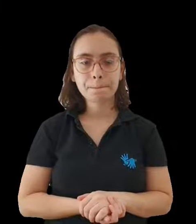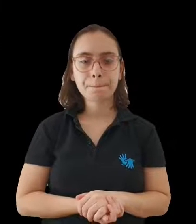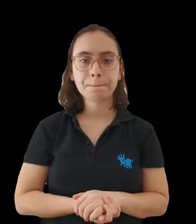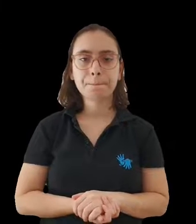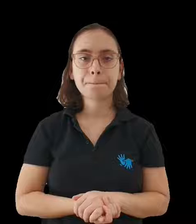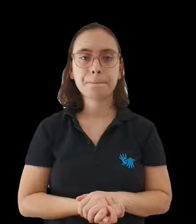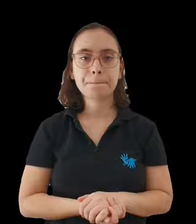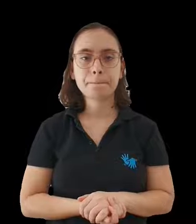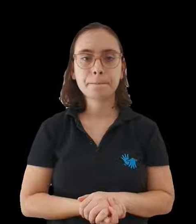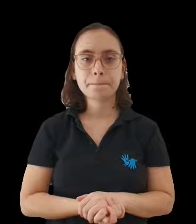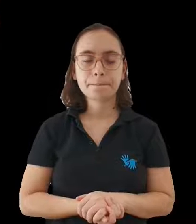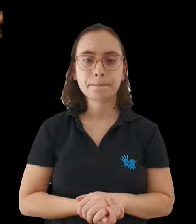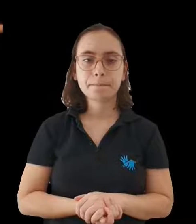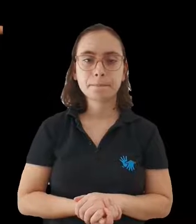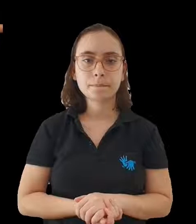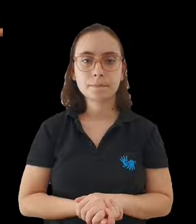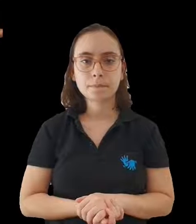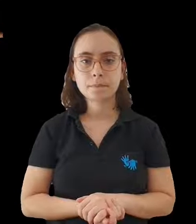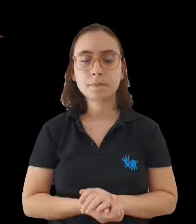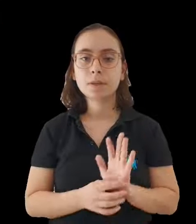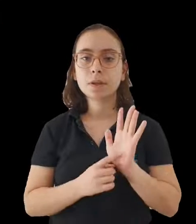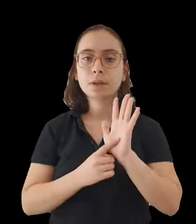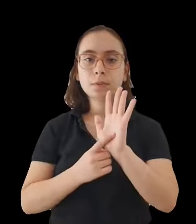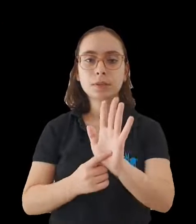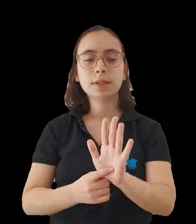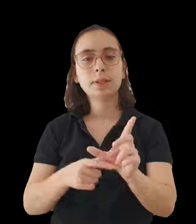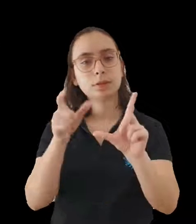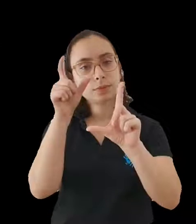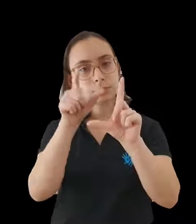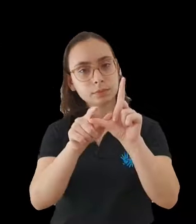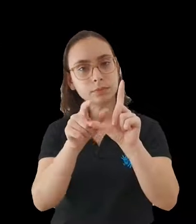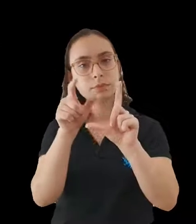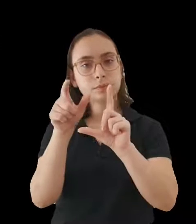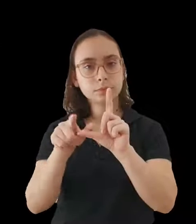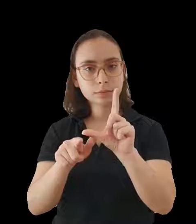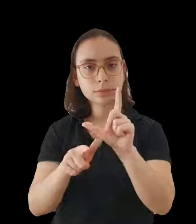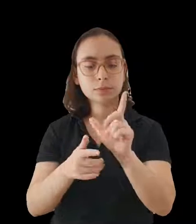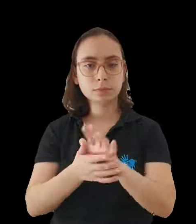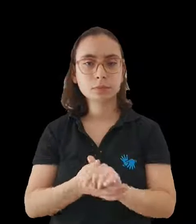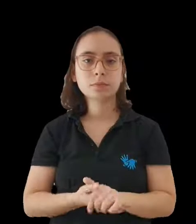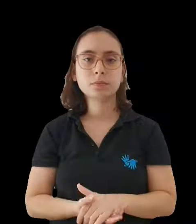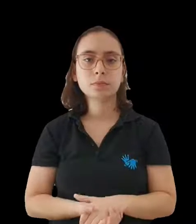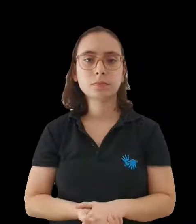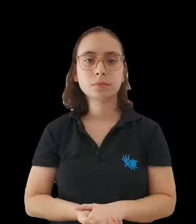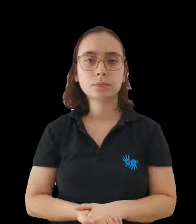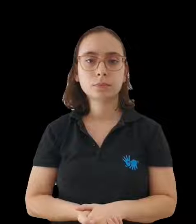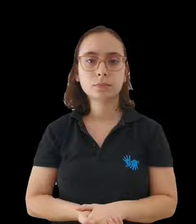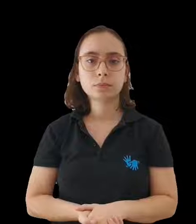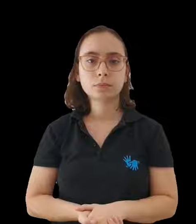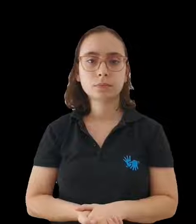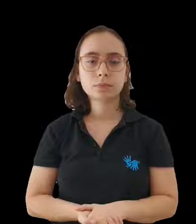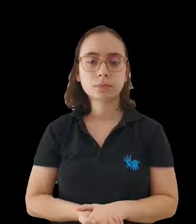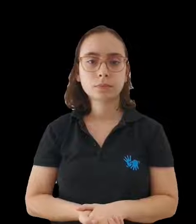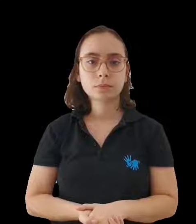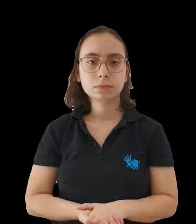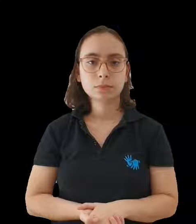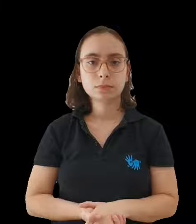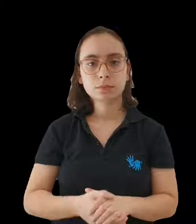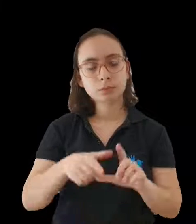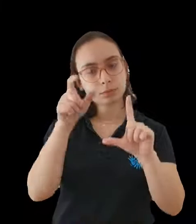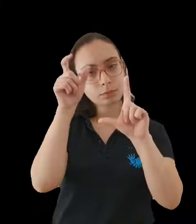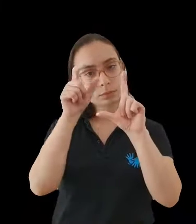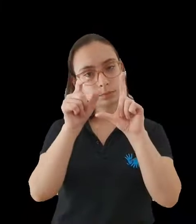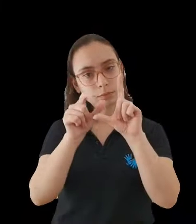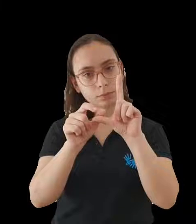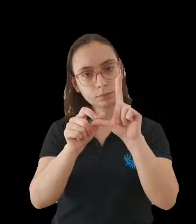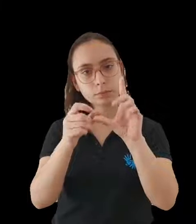Sim, entendi. Então, na apresentação dos personagens, a gente vai usar esse artifício, tá? Vamos colocar o personagem na frente